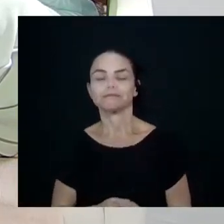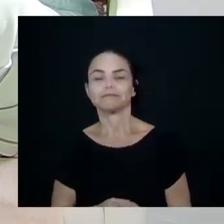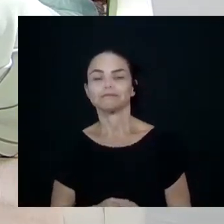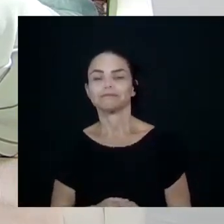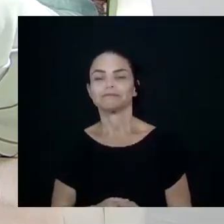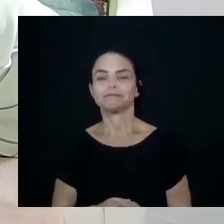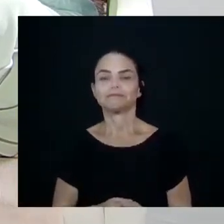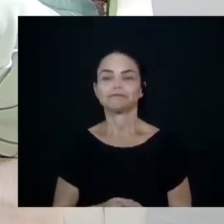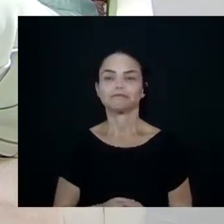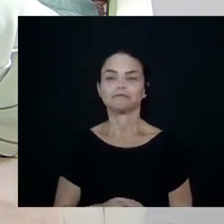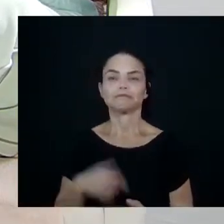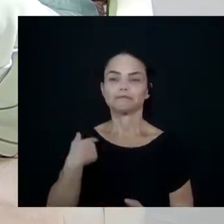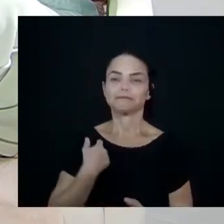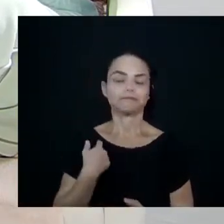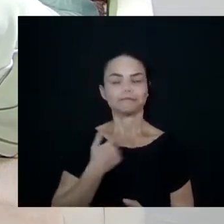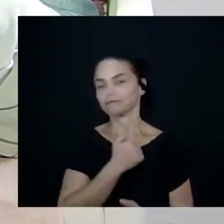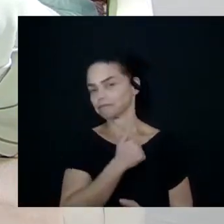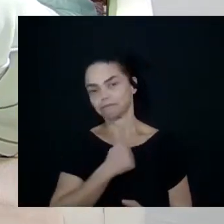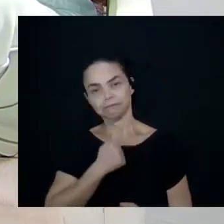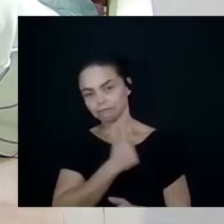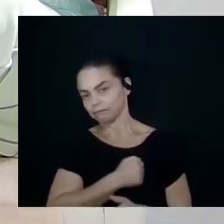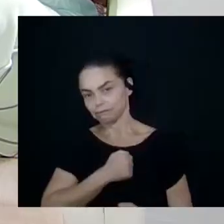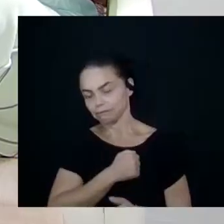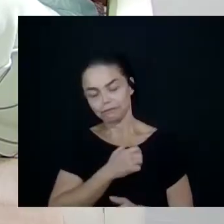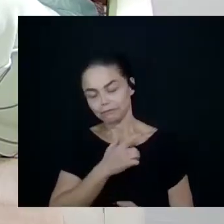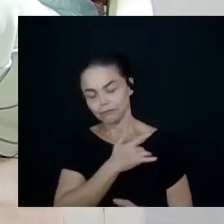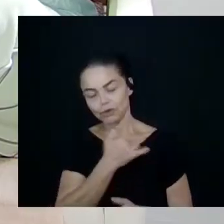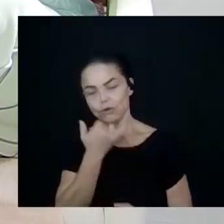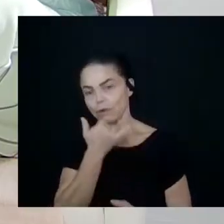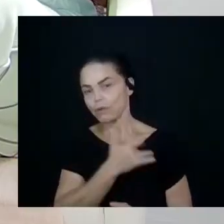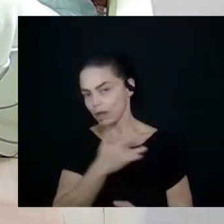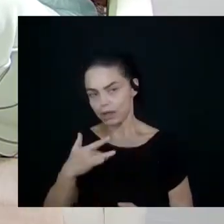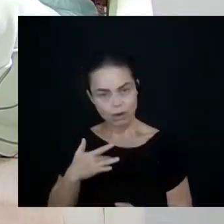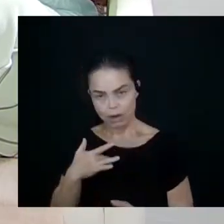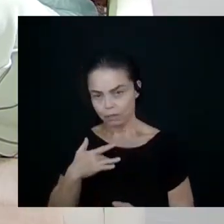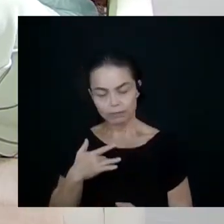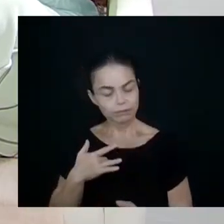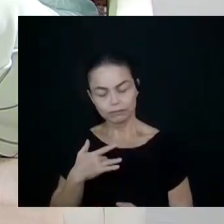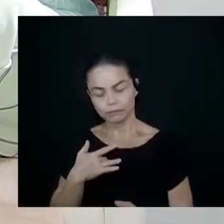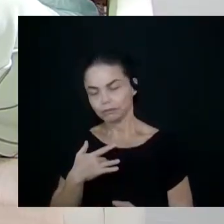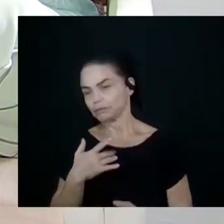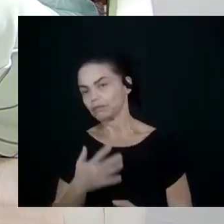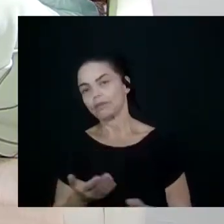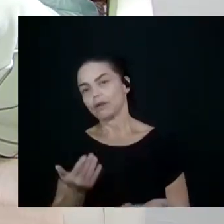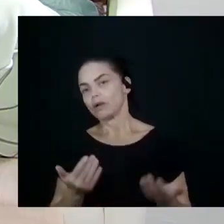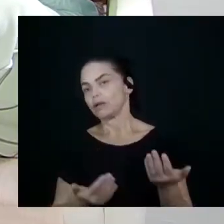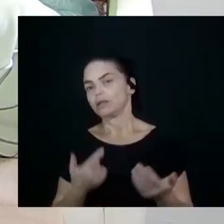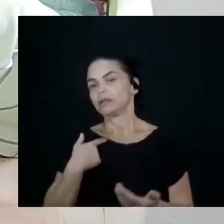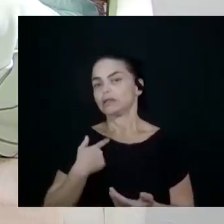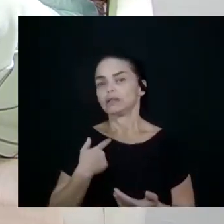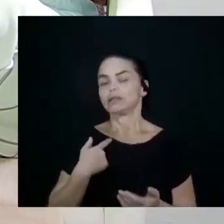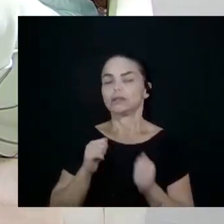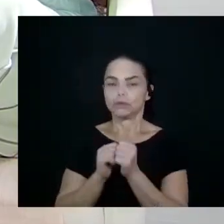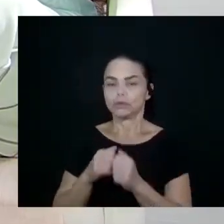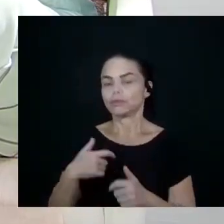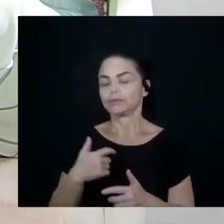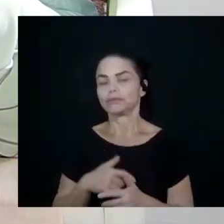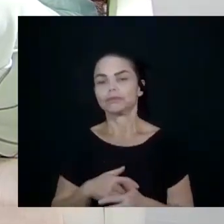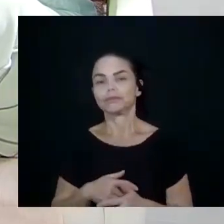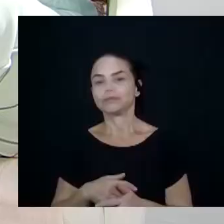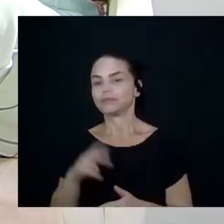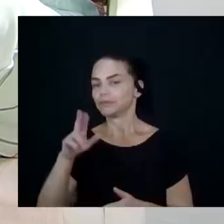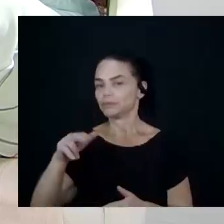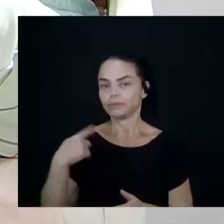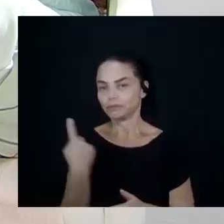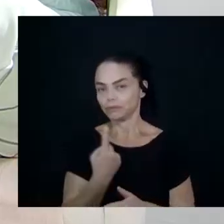Então, não é saudável? Depende, isso é muito de como você leva isso tudo, né? Porque eu a levava junto, eu não